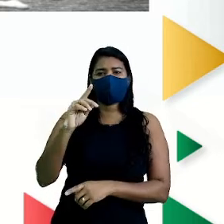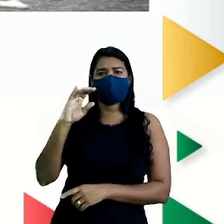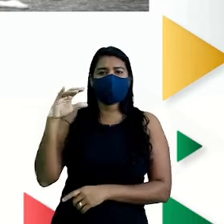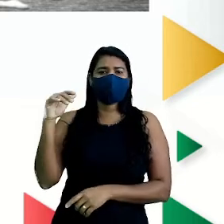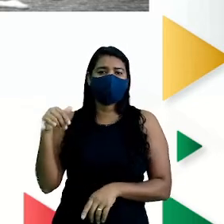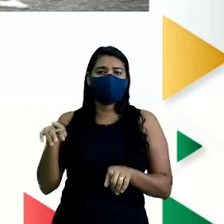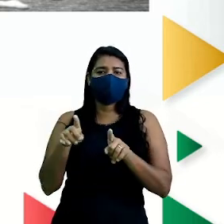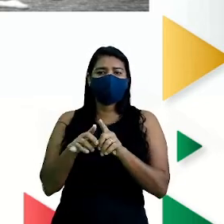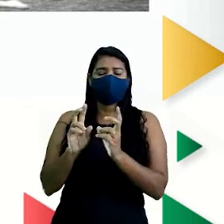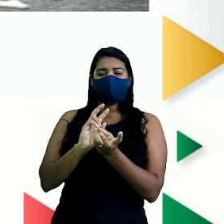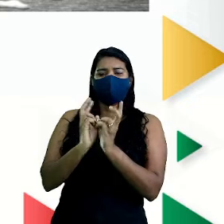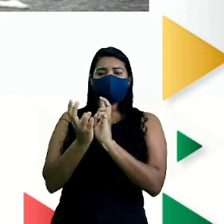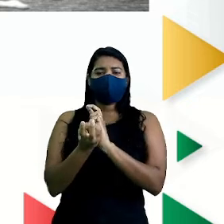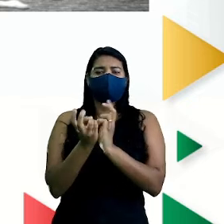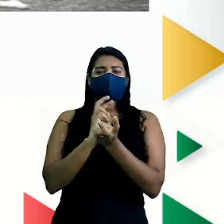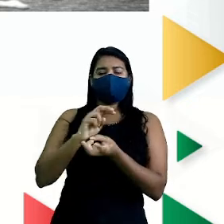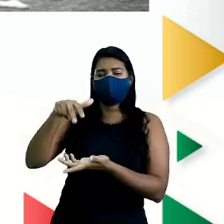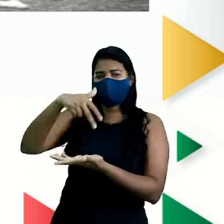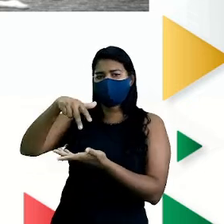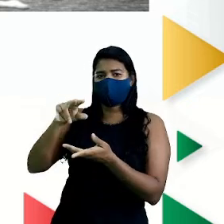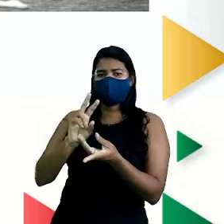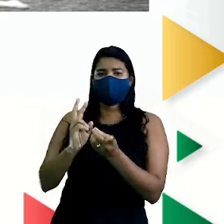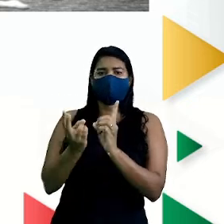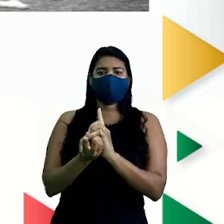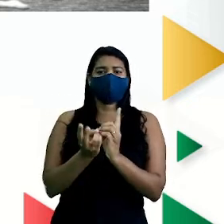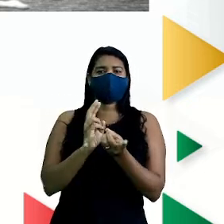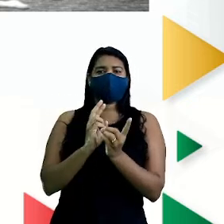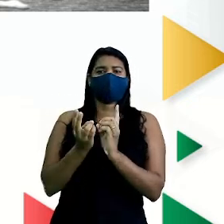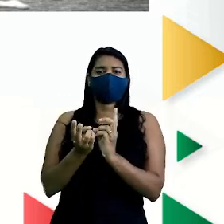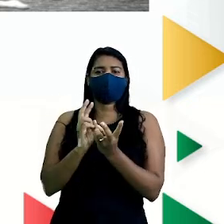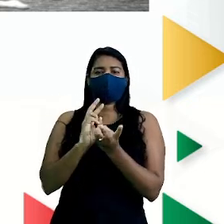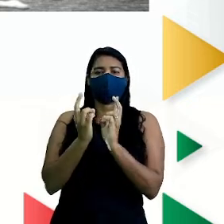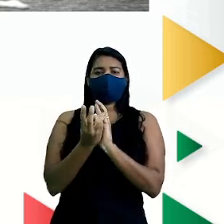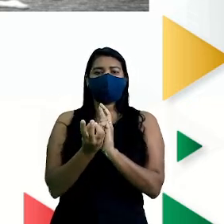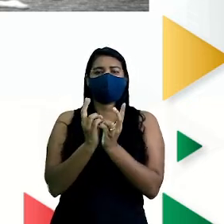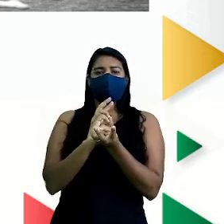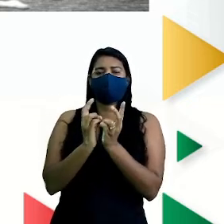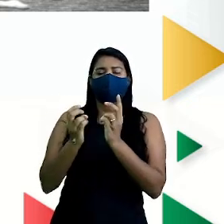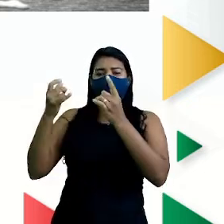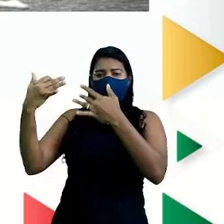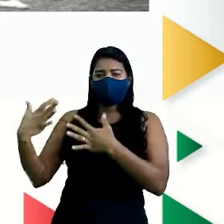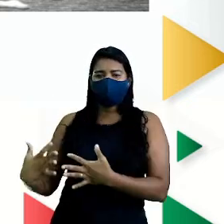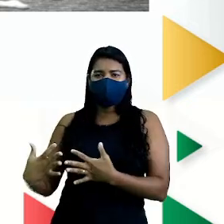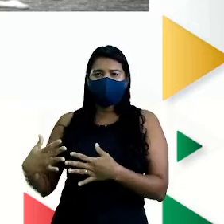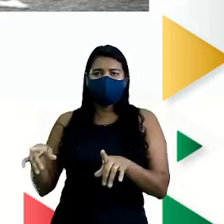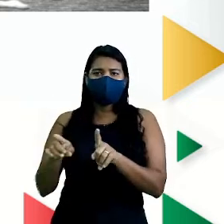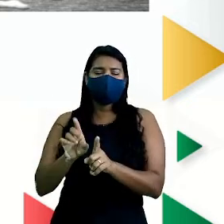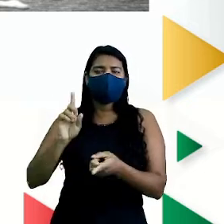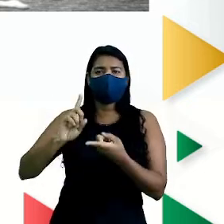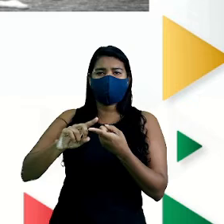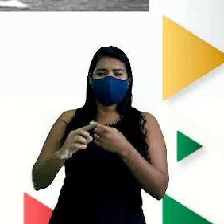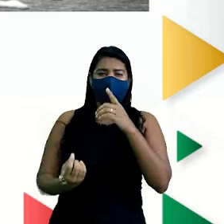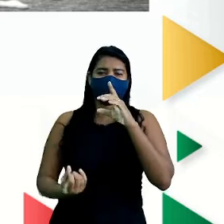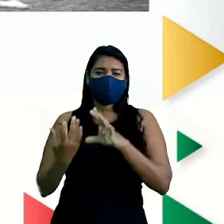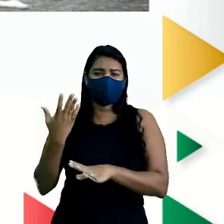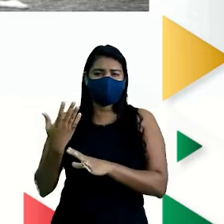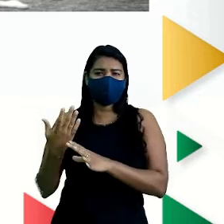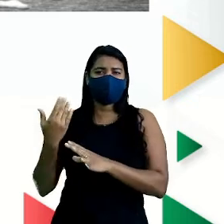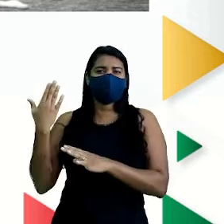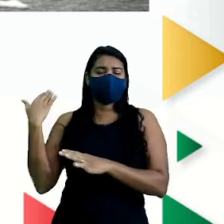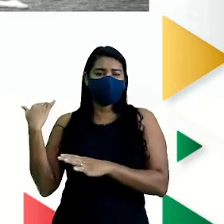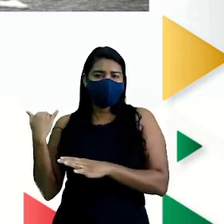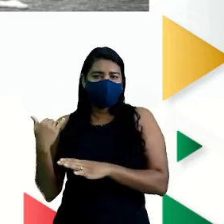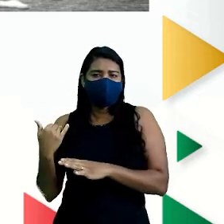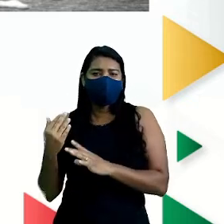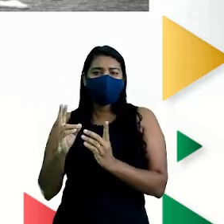pela capoeira. Tem muitos teóricos da arte que falam que justamente que surgiu, a capoeira é uma